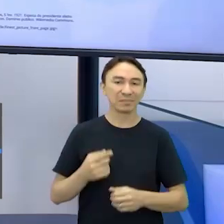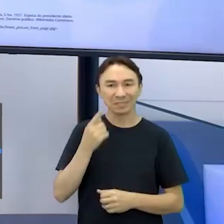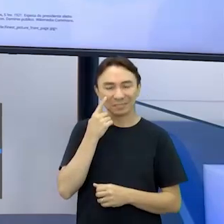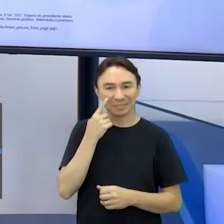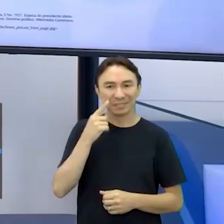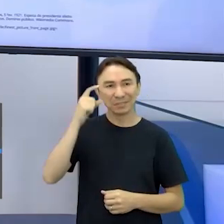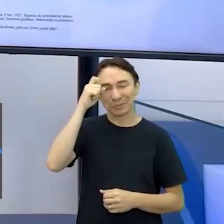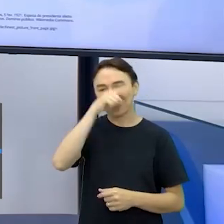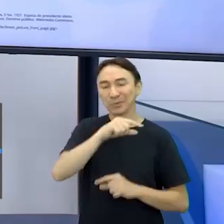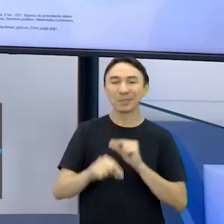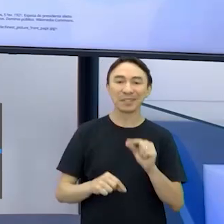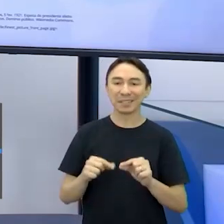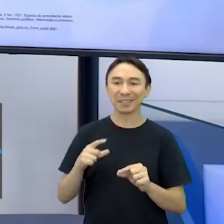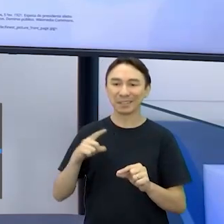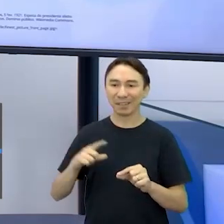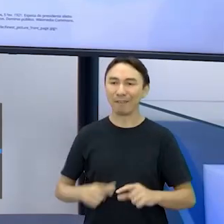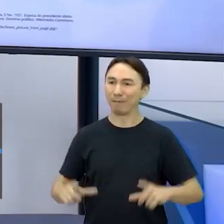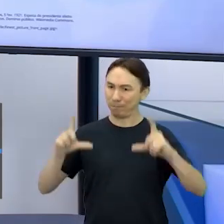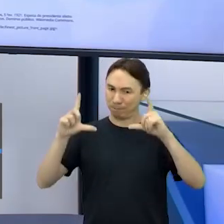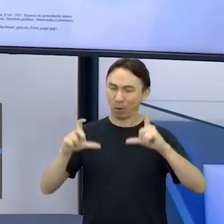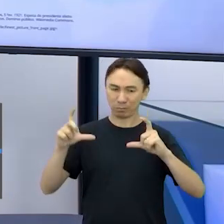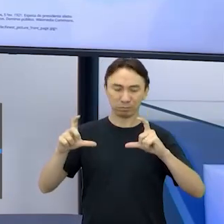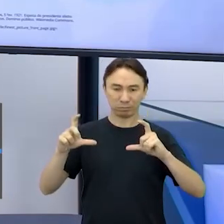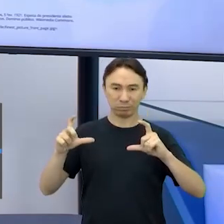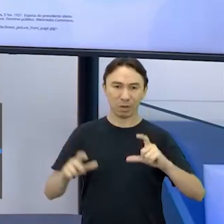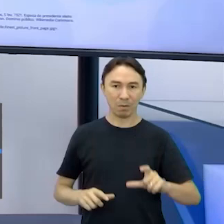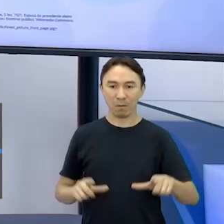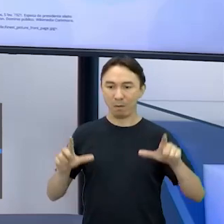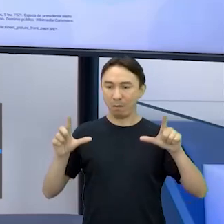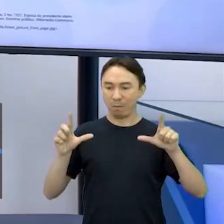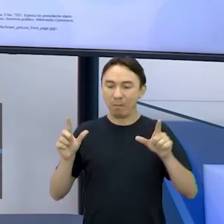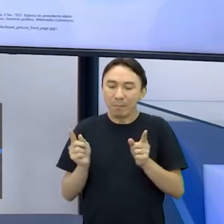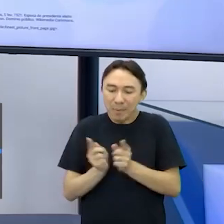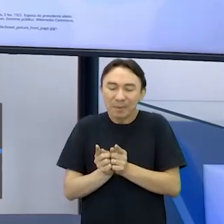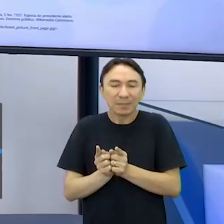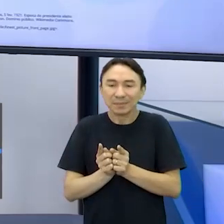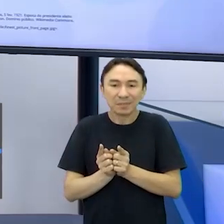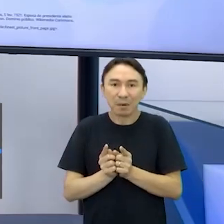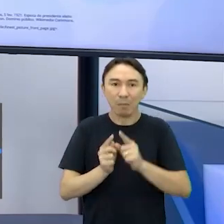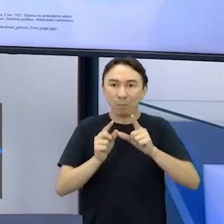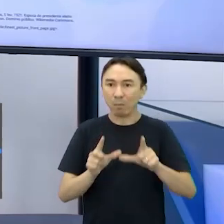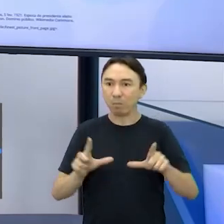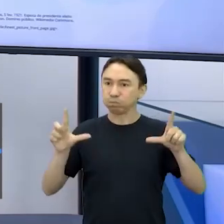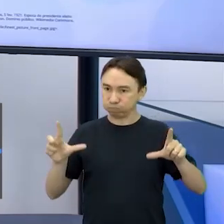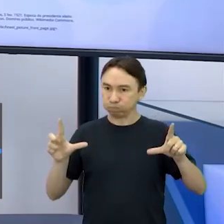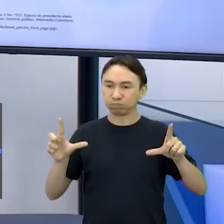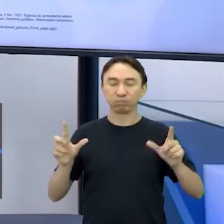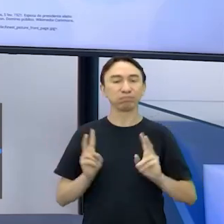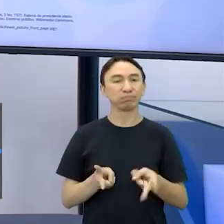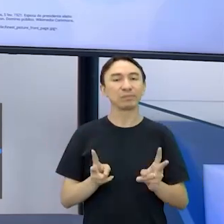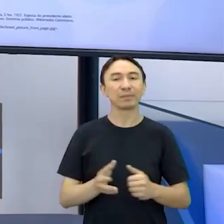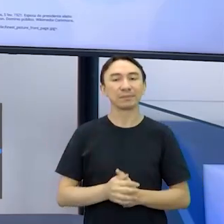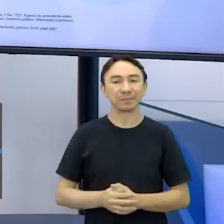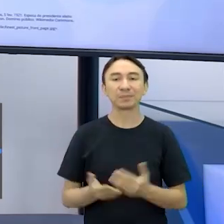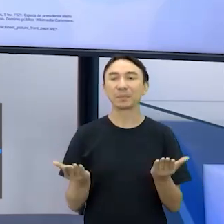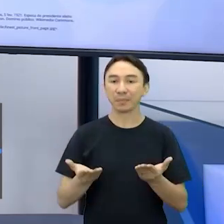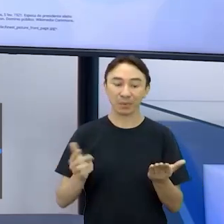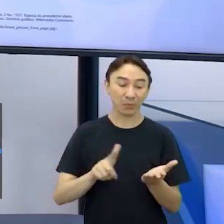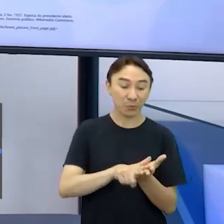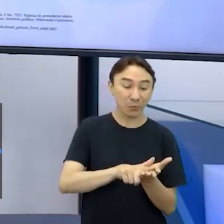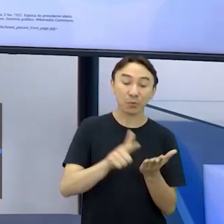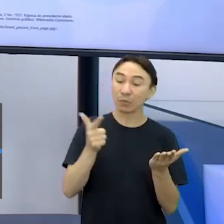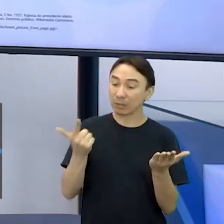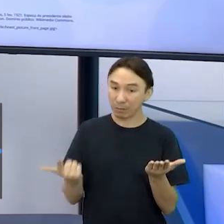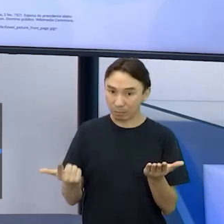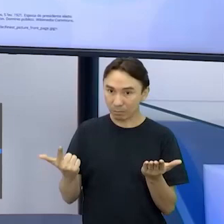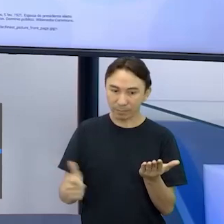jornais foram mudando. Hoje, um jornal impresso ele tem muita imagem e os jornais impressos estão sendo cada vez menos lidos. Na verdade, estão